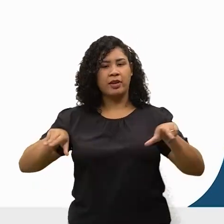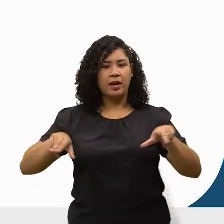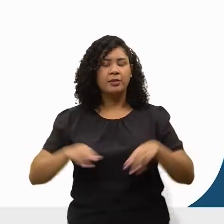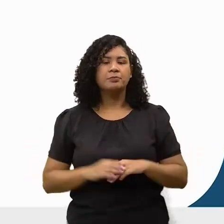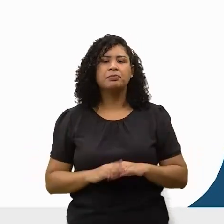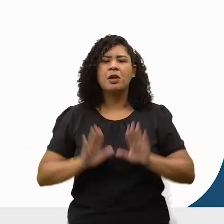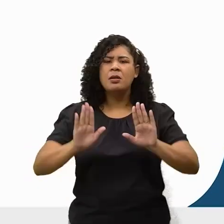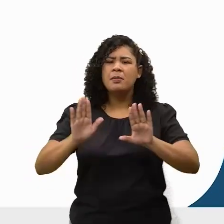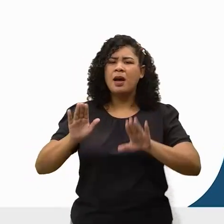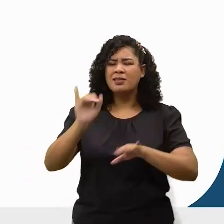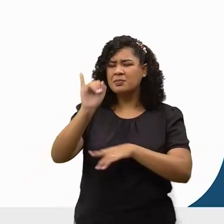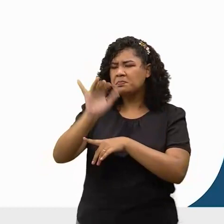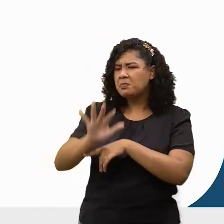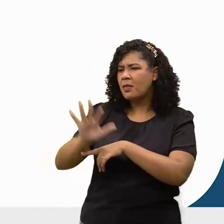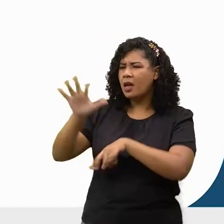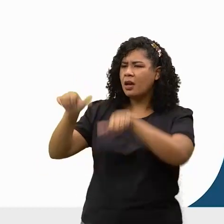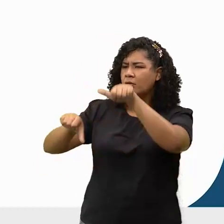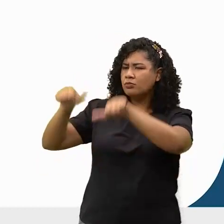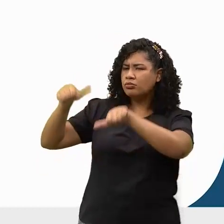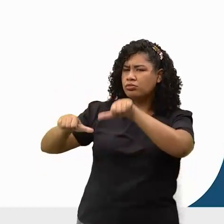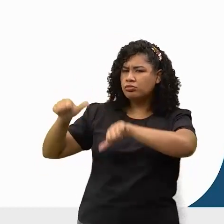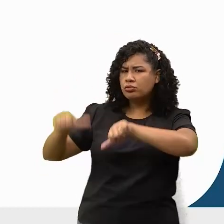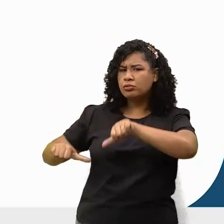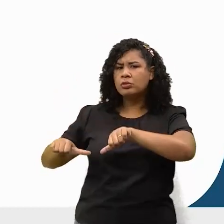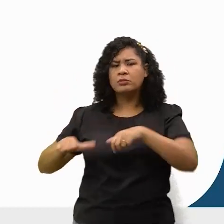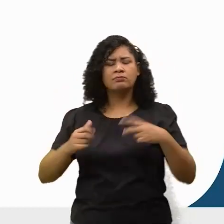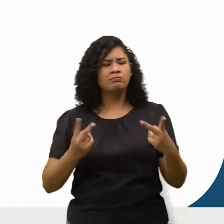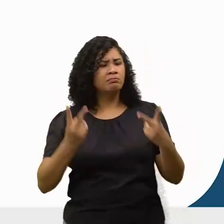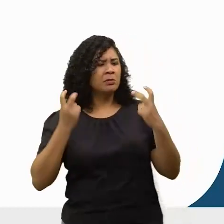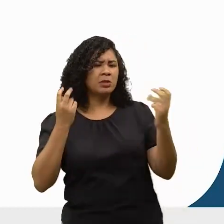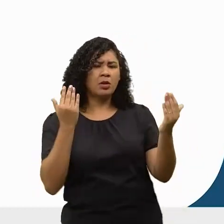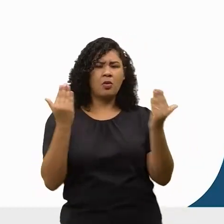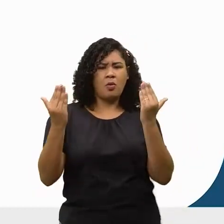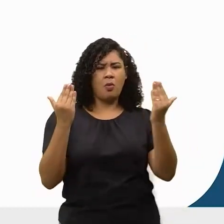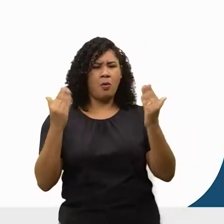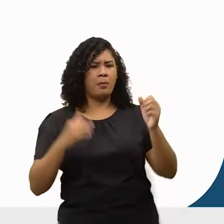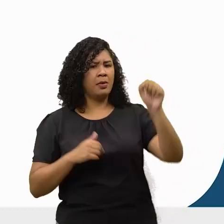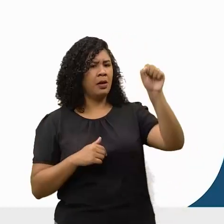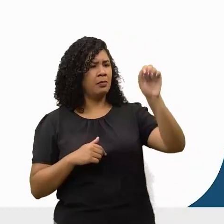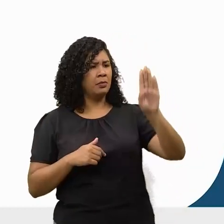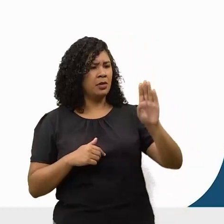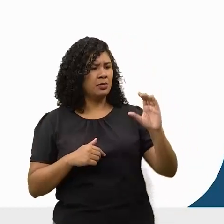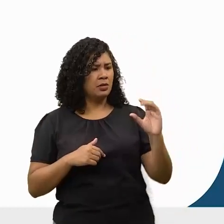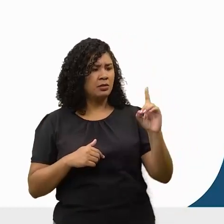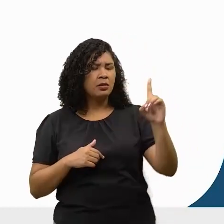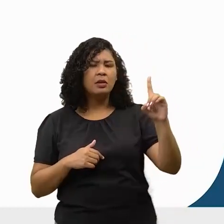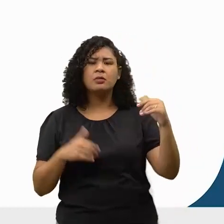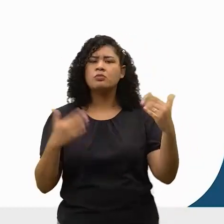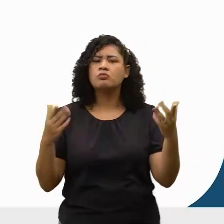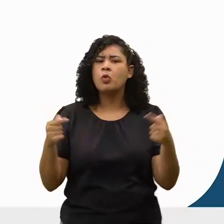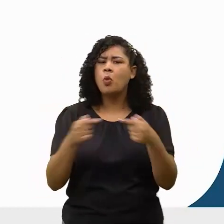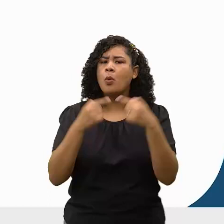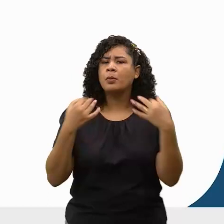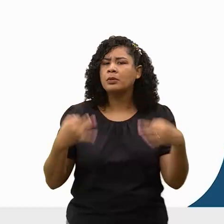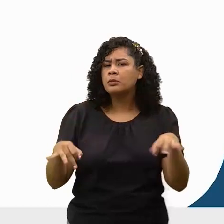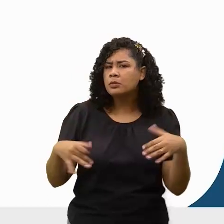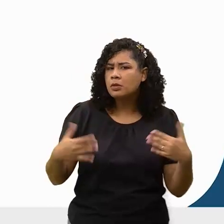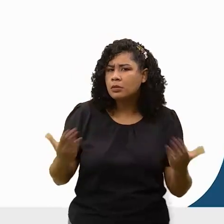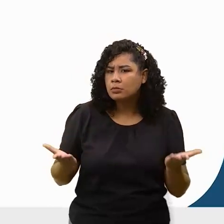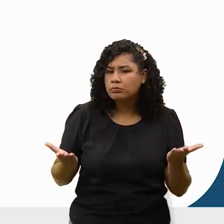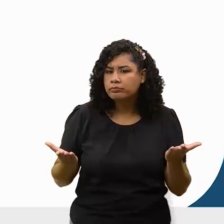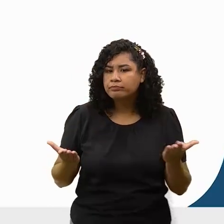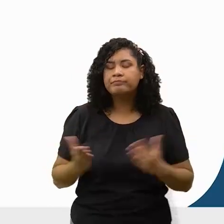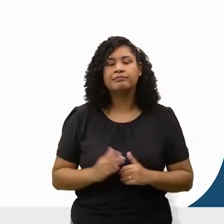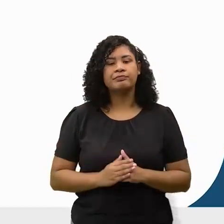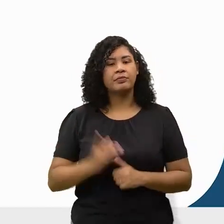essa ilustração, qual é a relação aí correta entre organela e função. Vejam, ó,